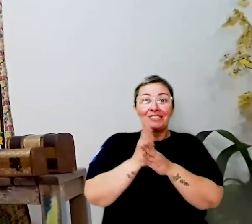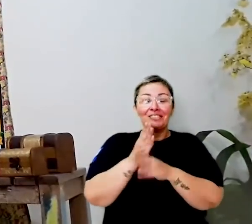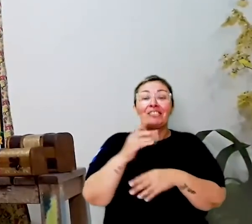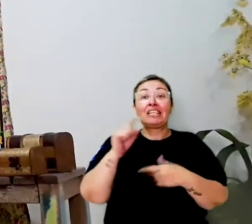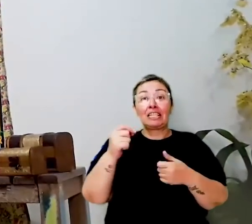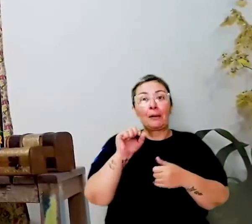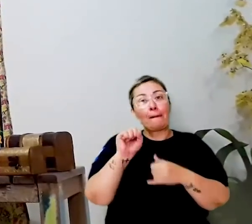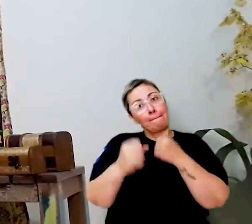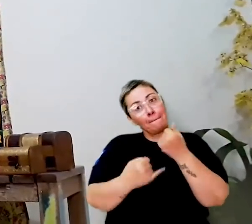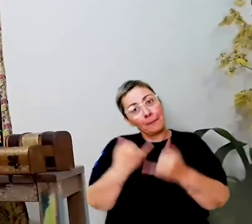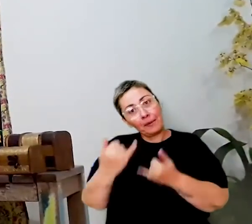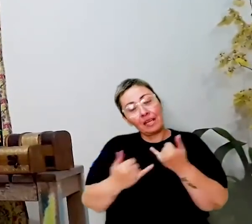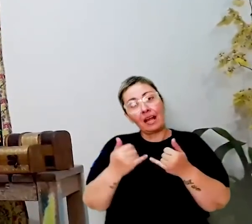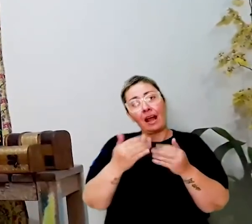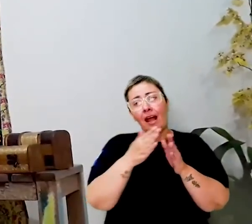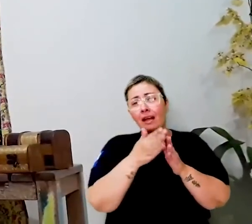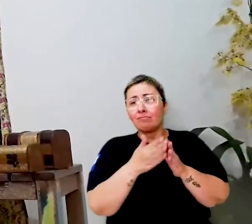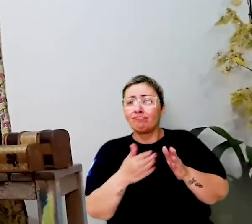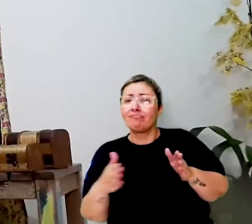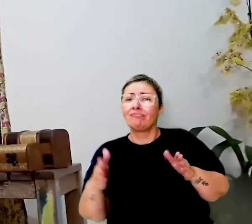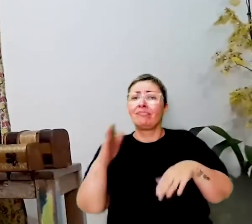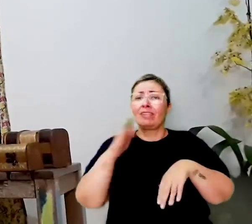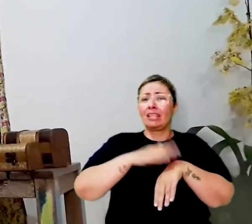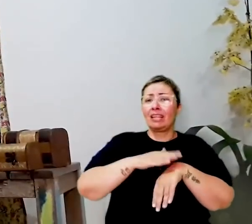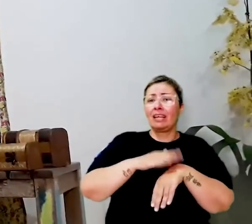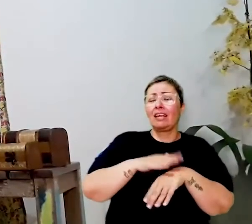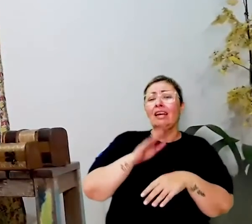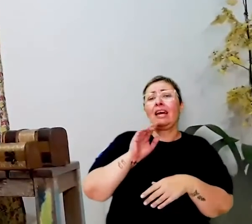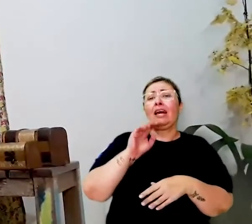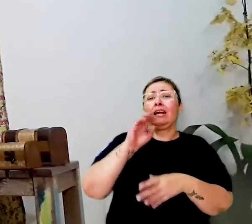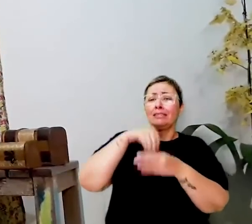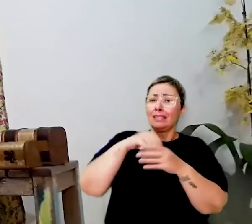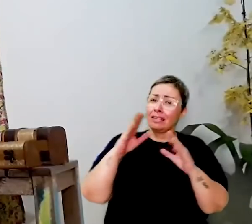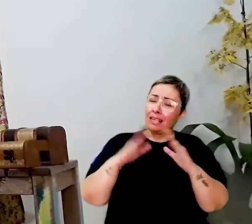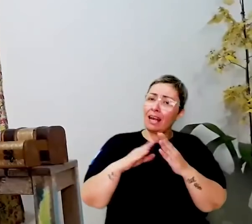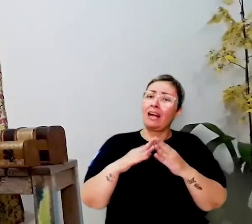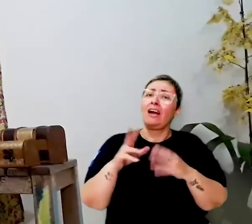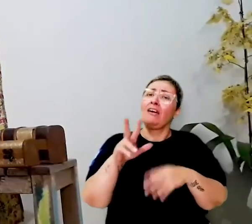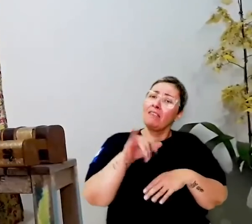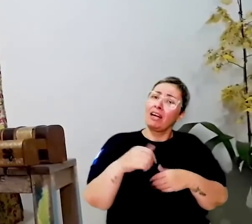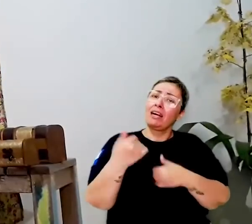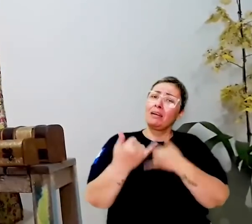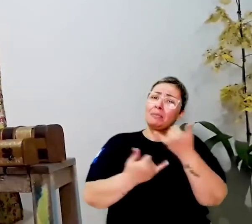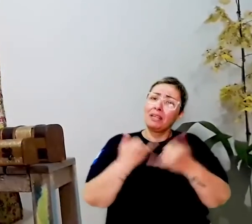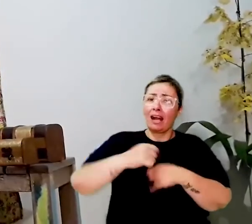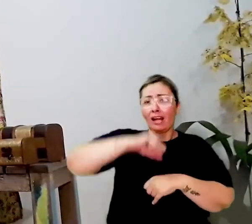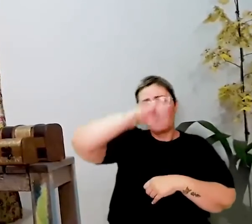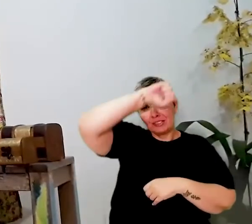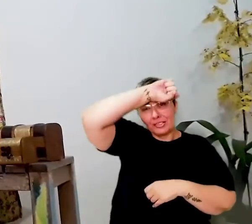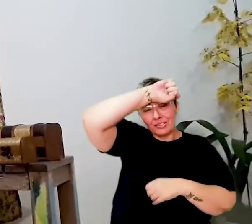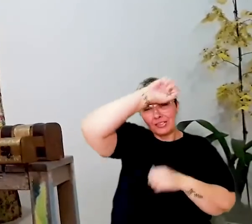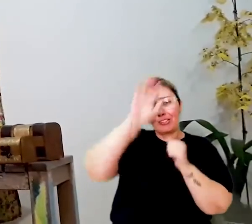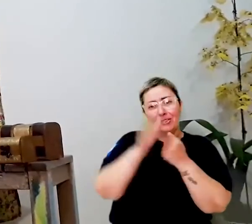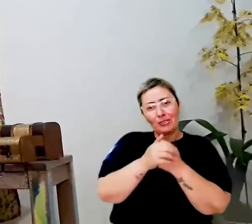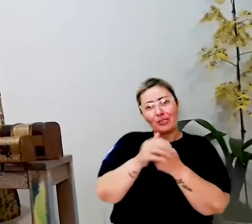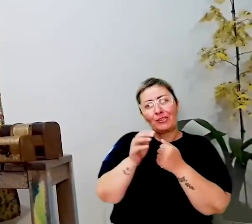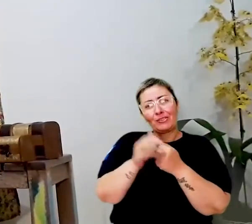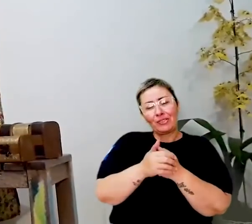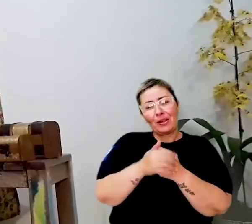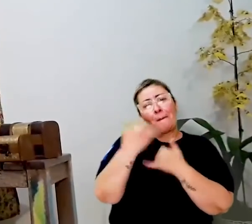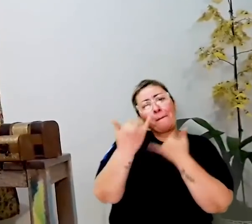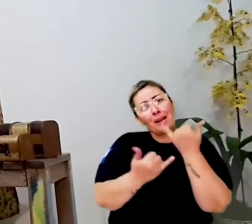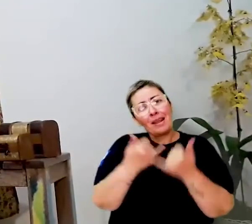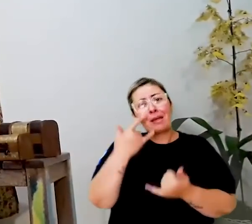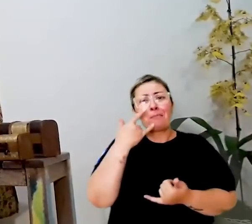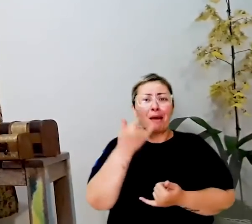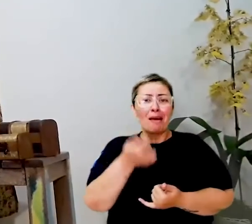puder brincar neste tempo, mesmo que seja em casa, vamos brincar de esconde-esconde. Brinque com seu pai, com